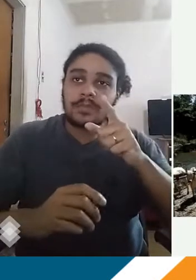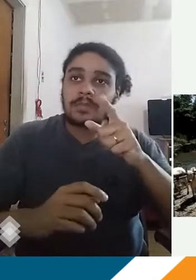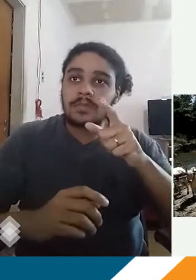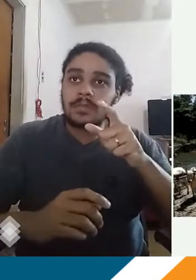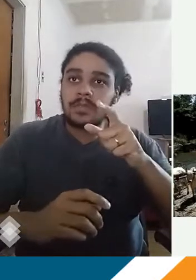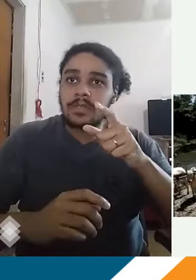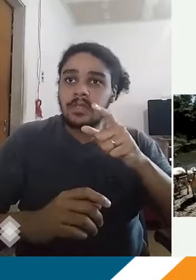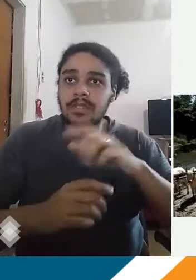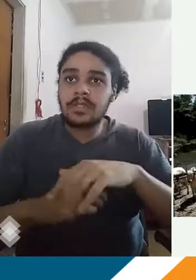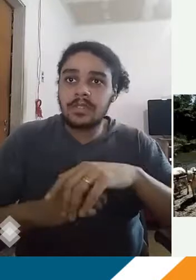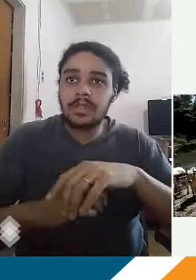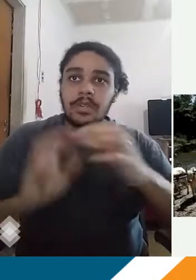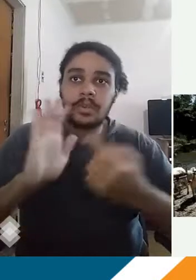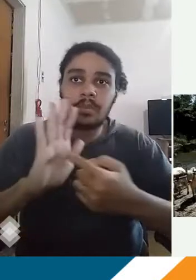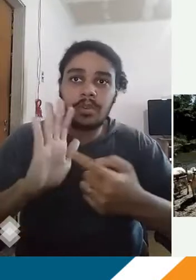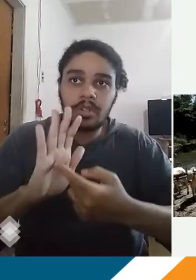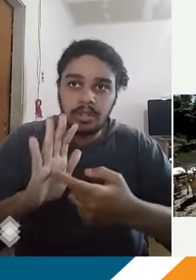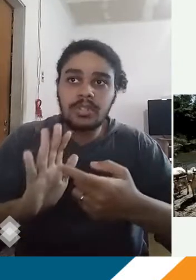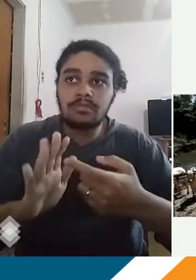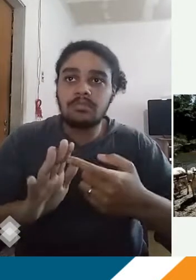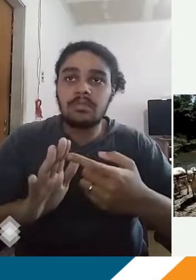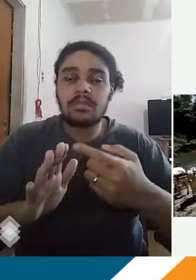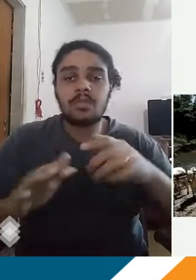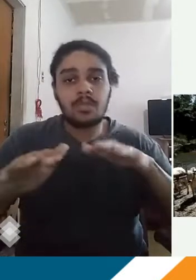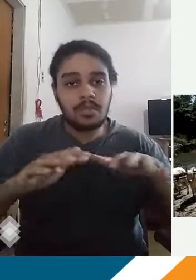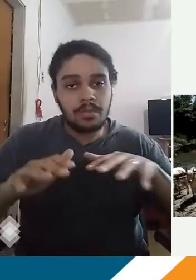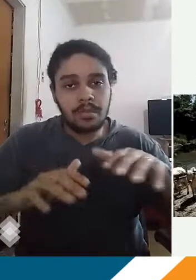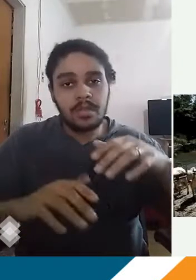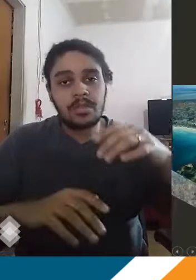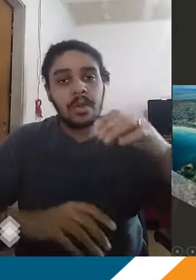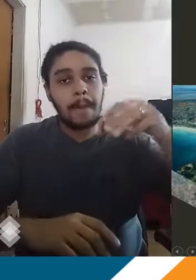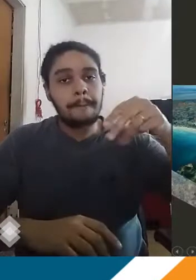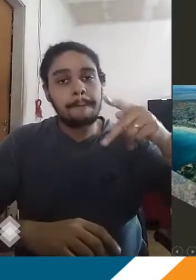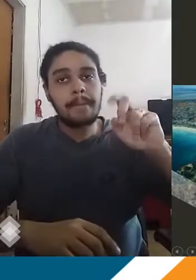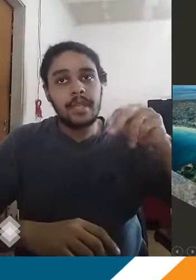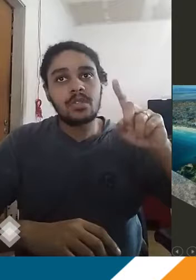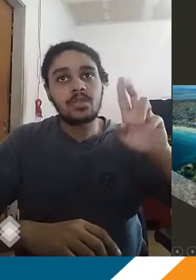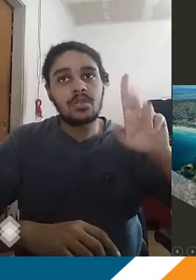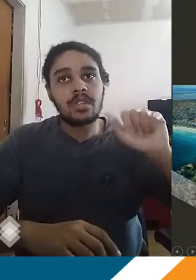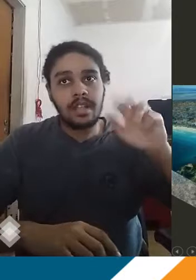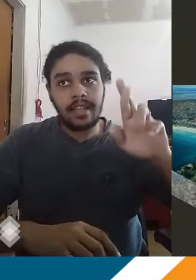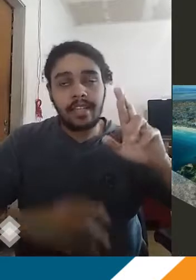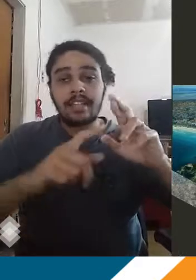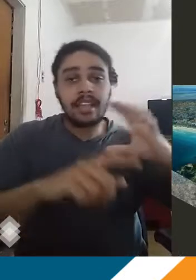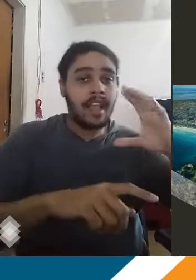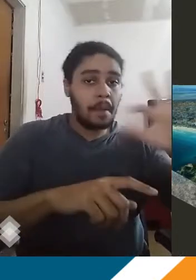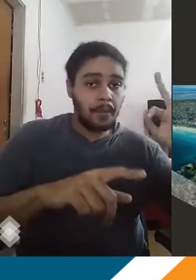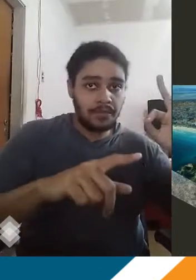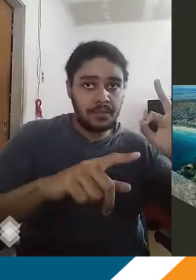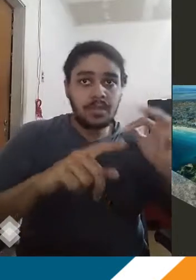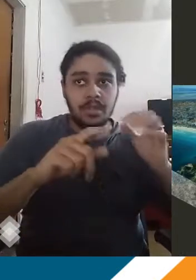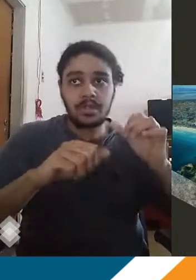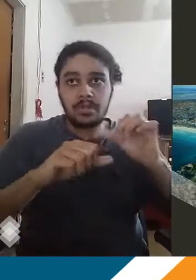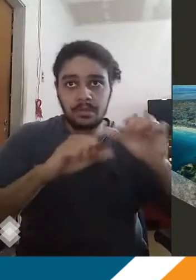desse fotógrafo Cadu, representando o movimento pendular, Cabo Frio, representando a migração